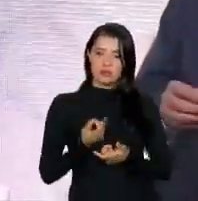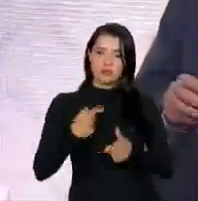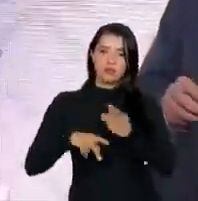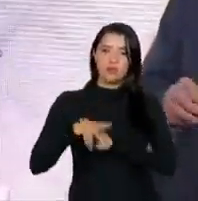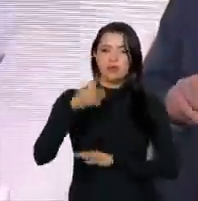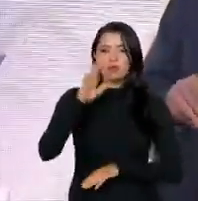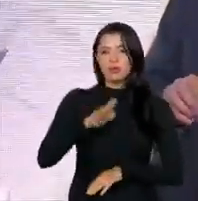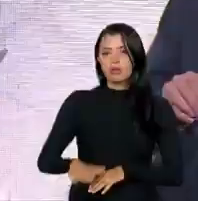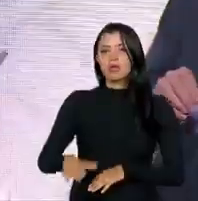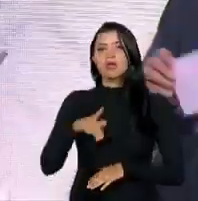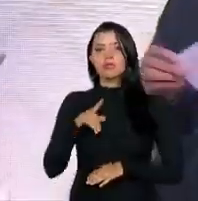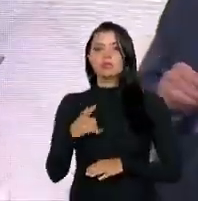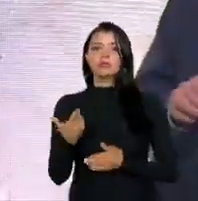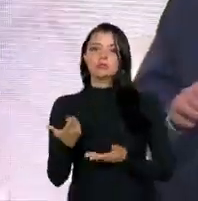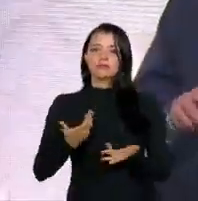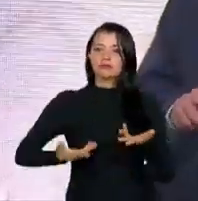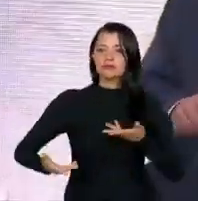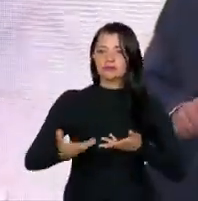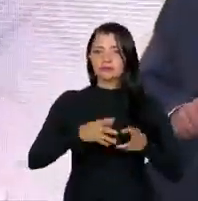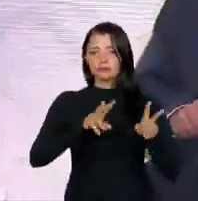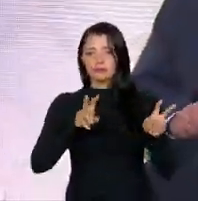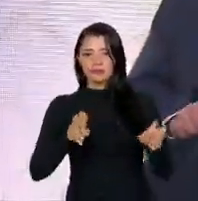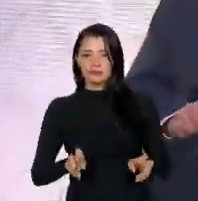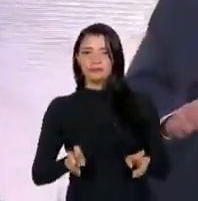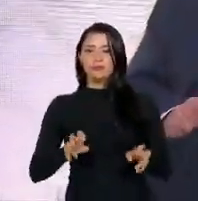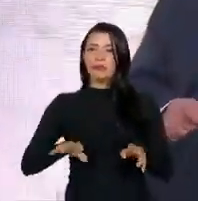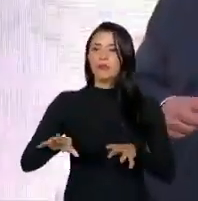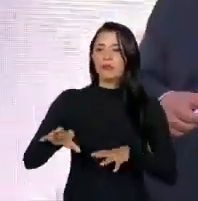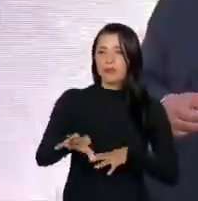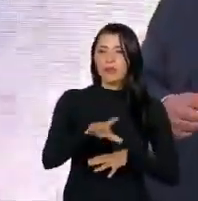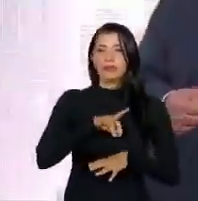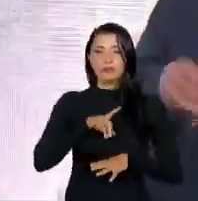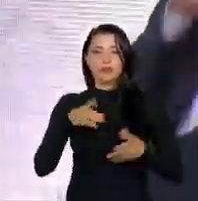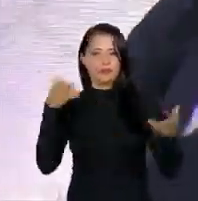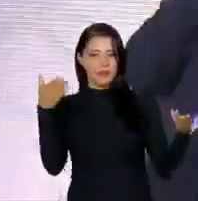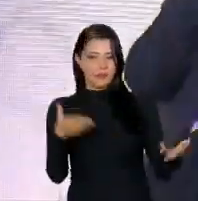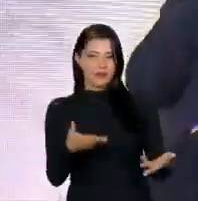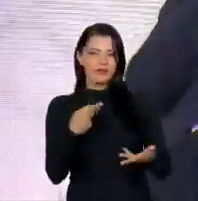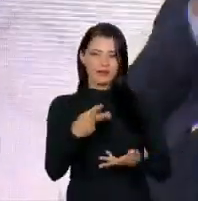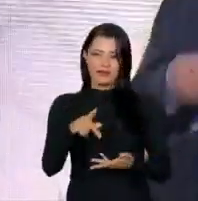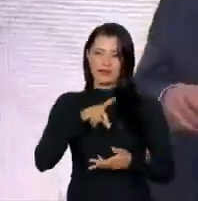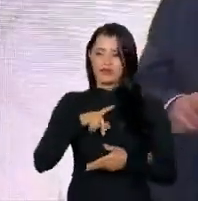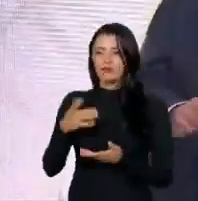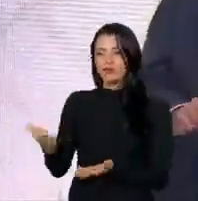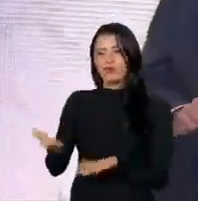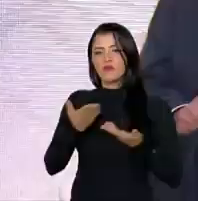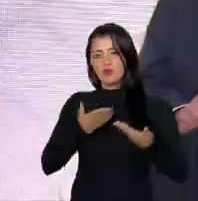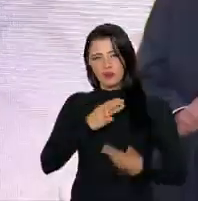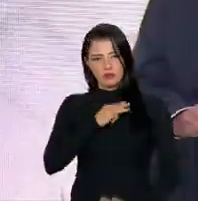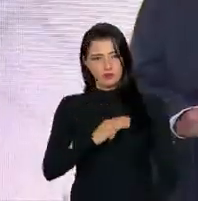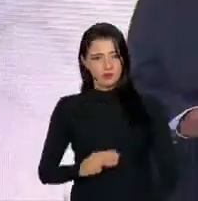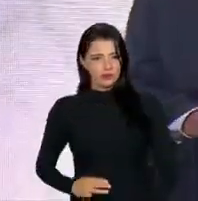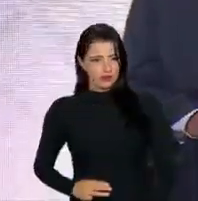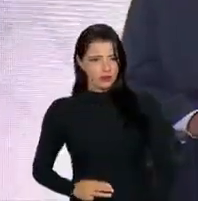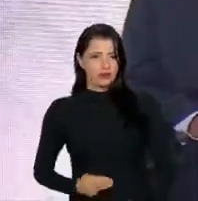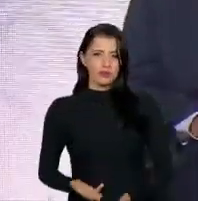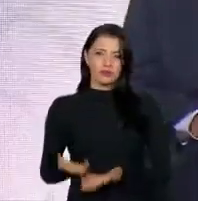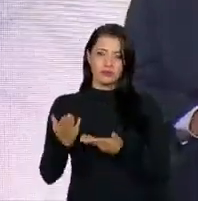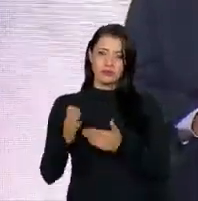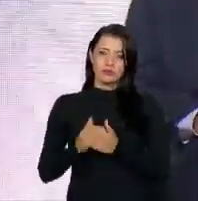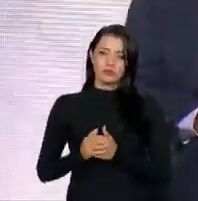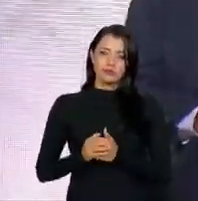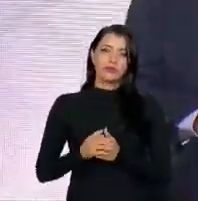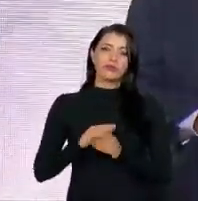das crianças na agenda intersetorial. E para fazer parte desse painel, foram convidados ministros